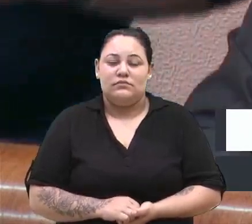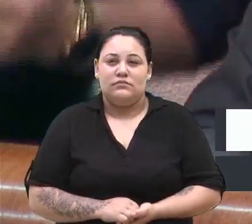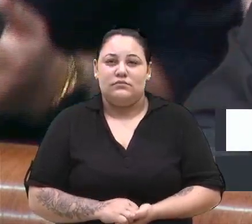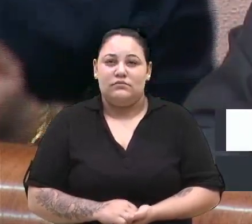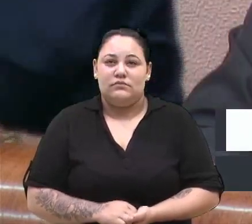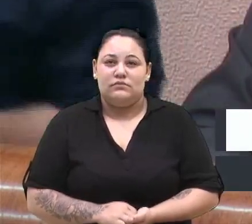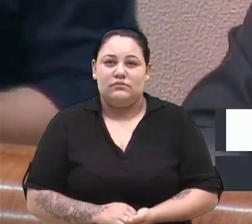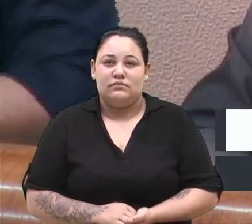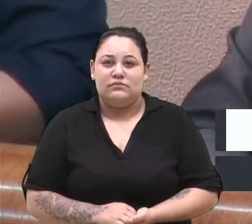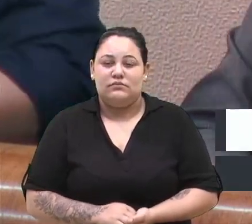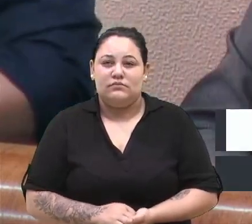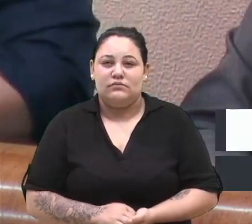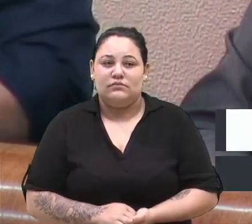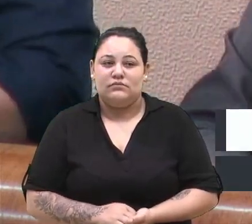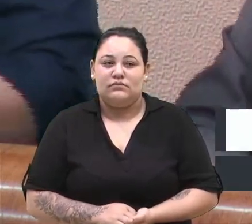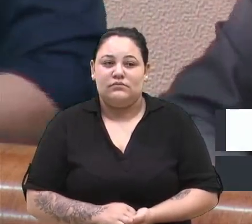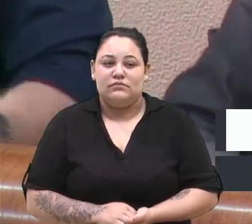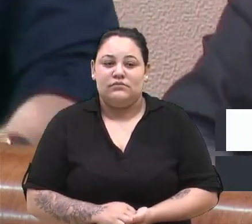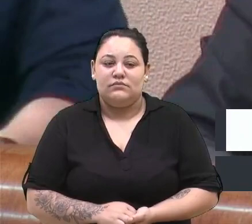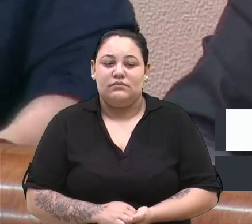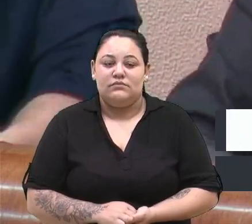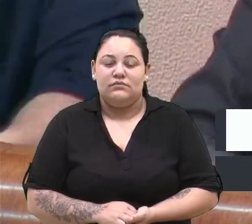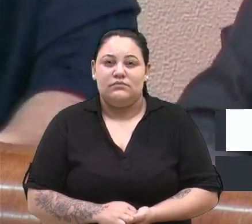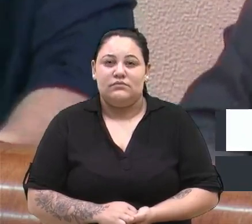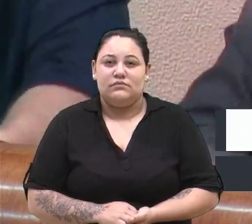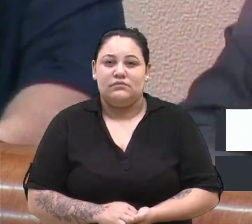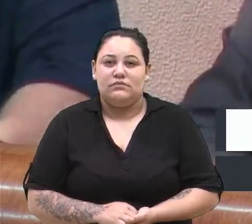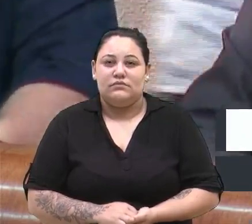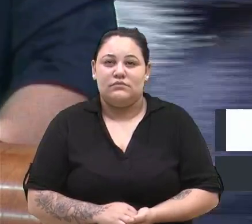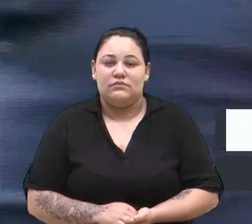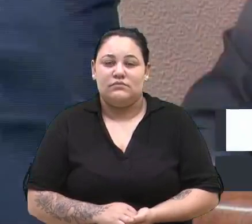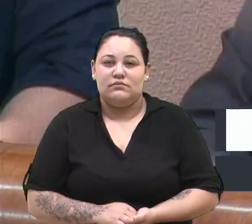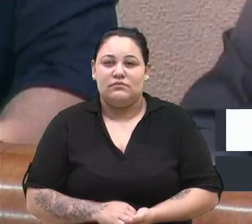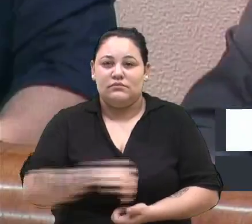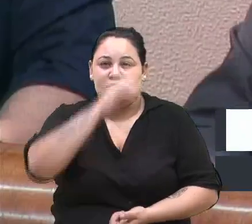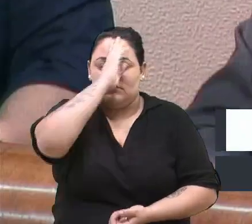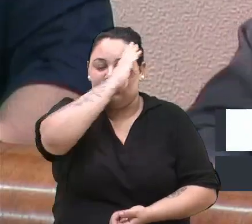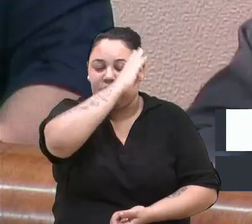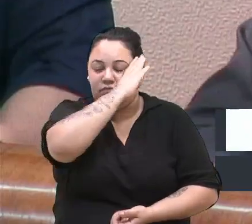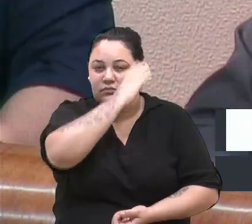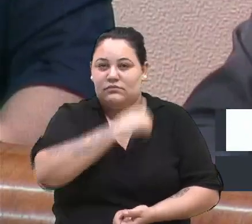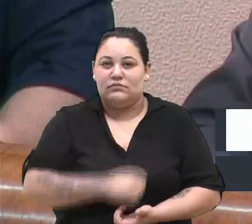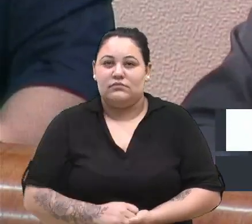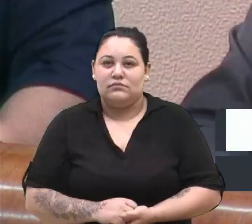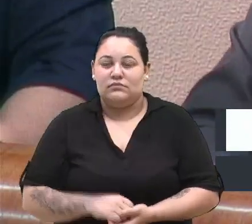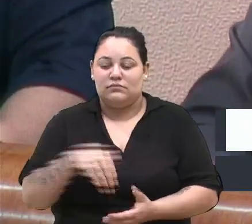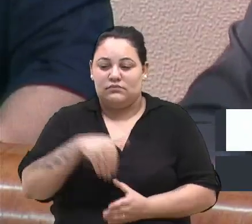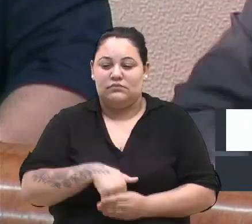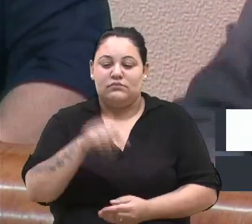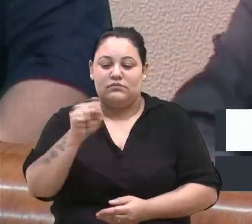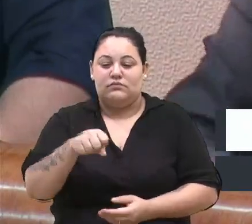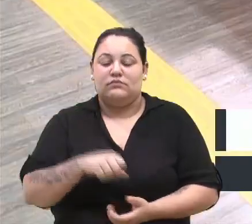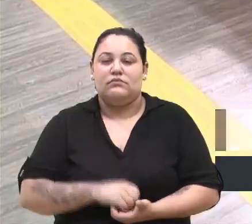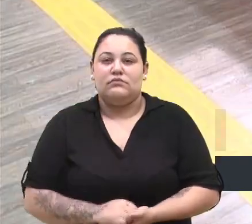voto como vota Adriano voto sim senhor